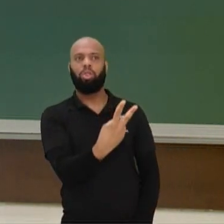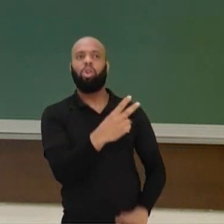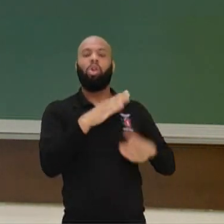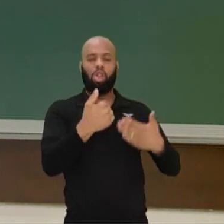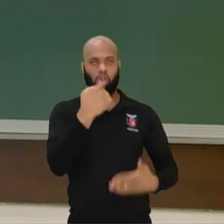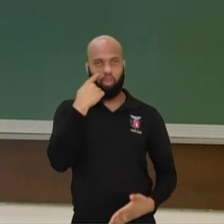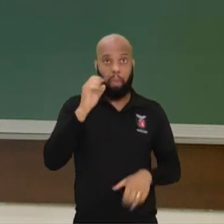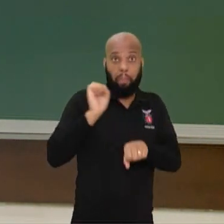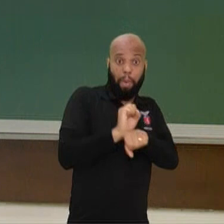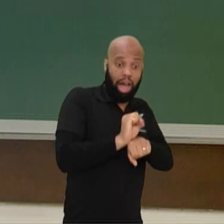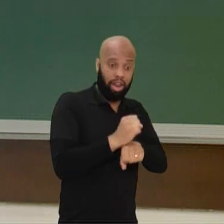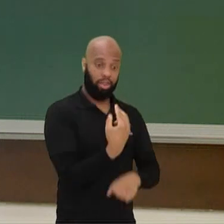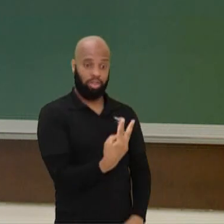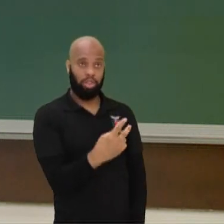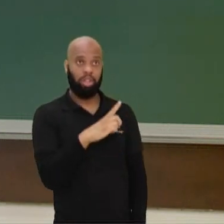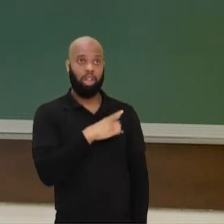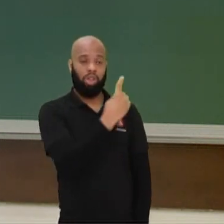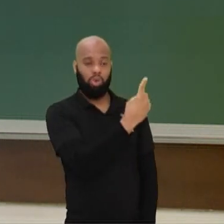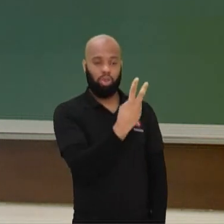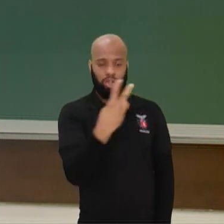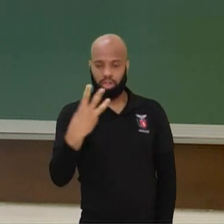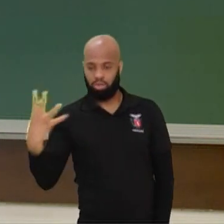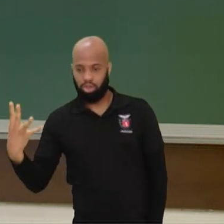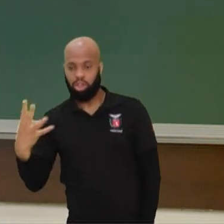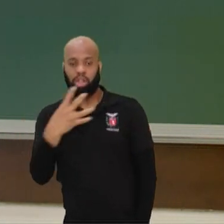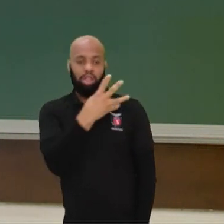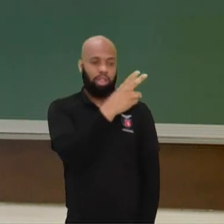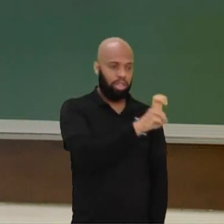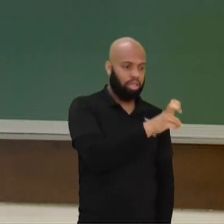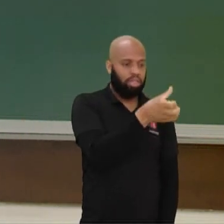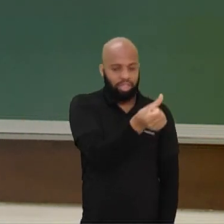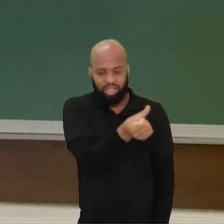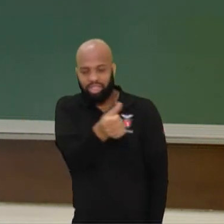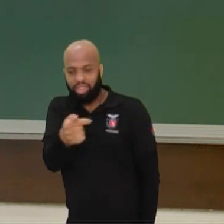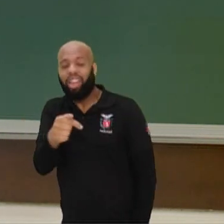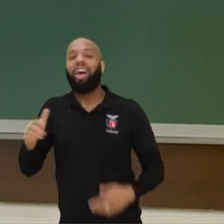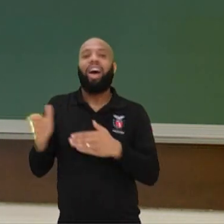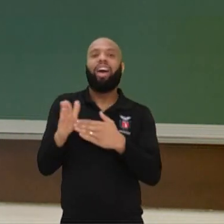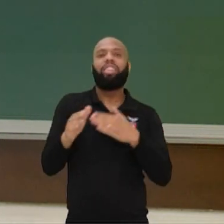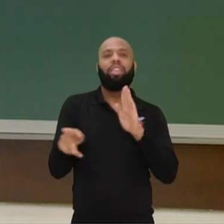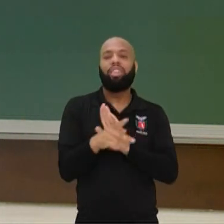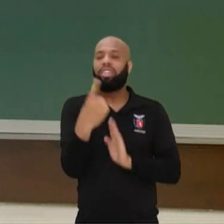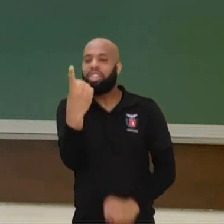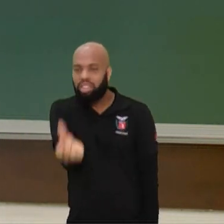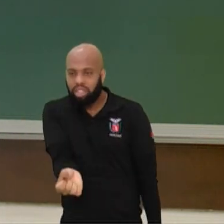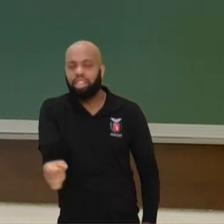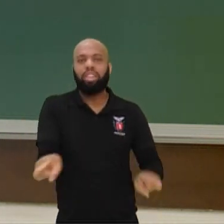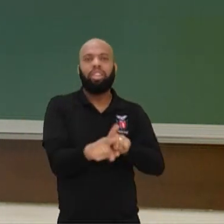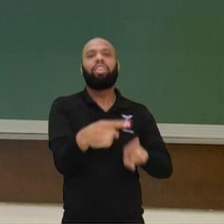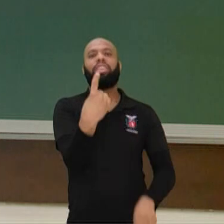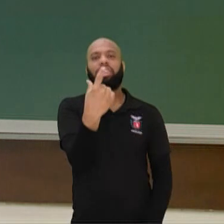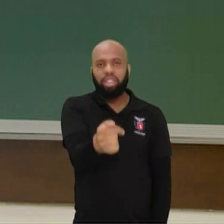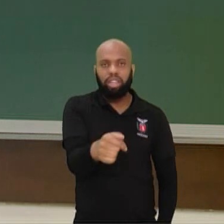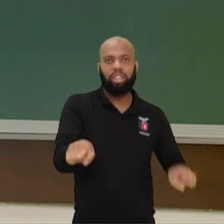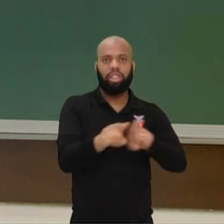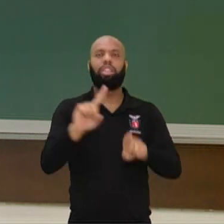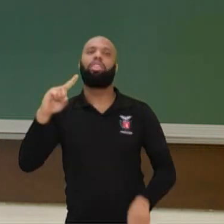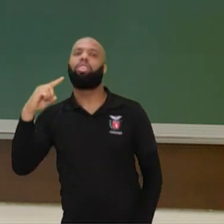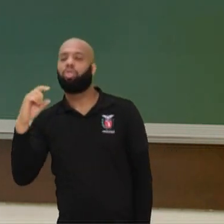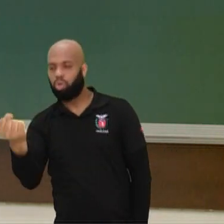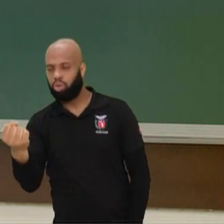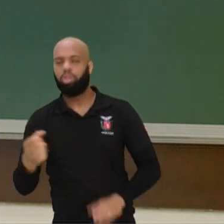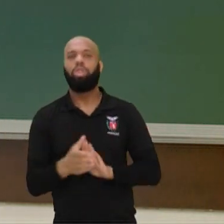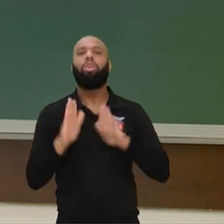passar, ó, 1, 2, 3, 4, 5, 6, até chegar no 16, 17,